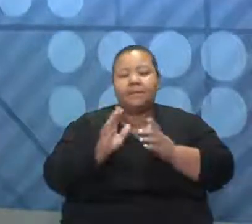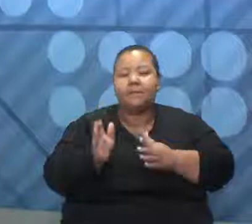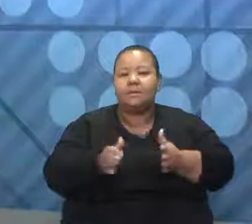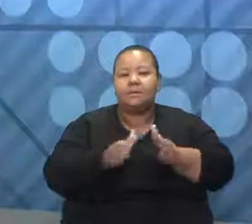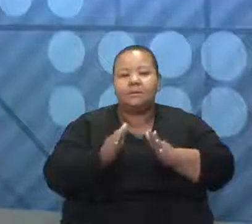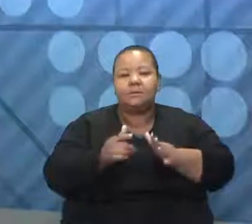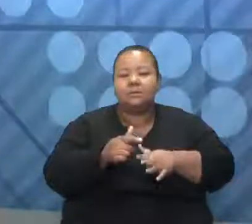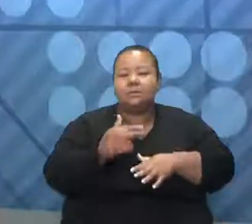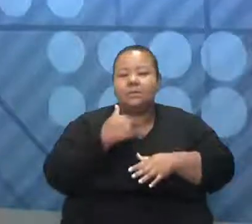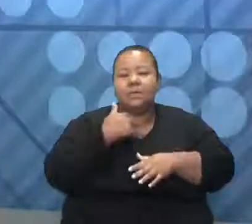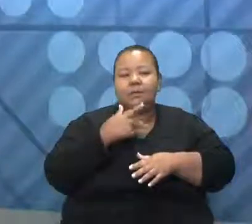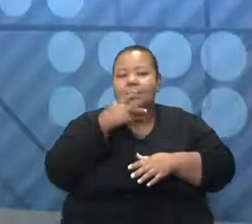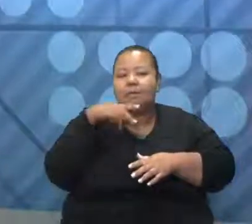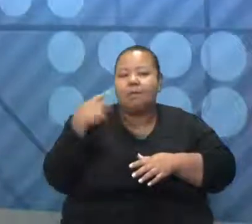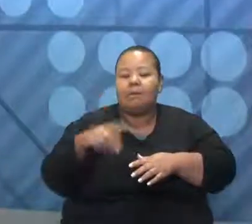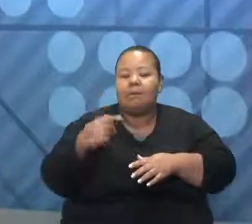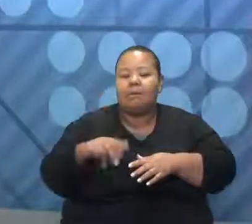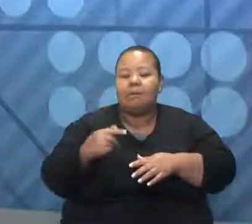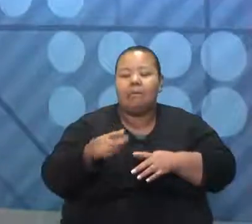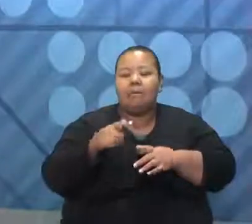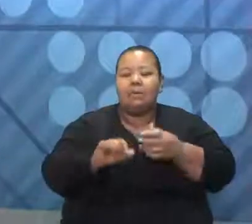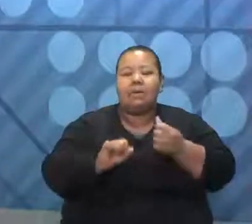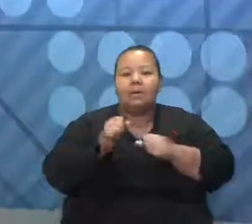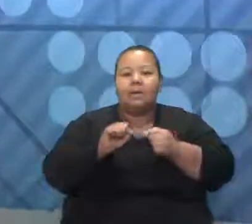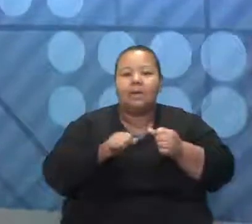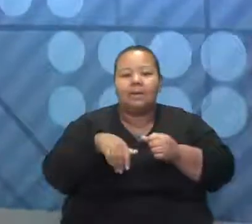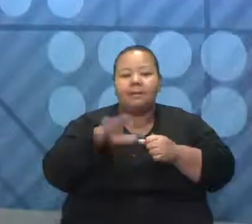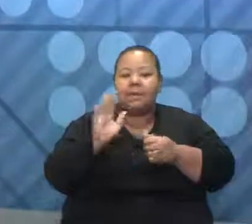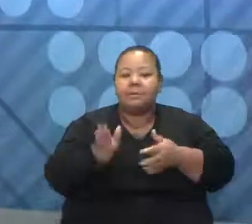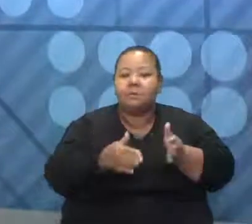como correr, você não consegue colocar a máquina para